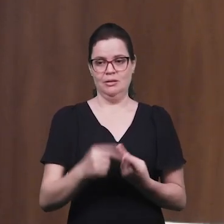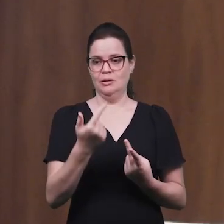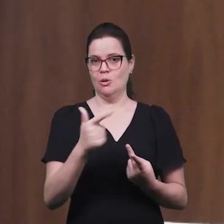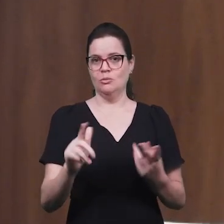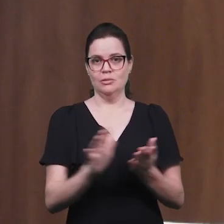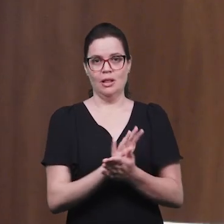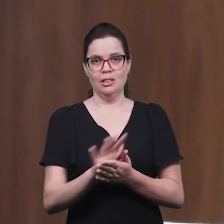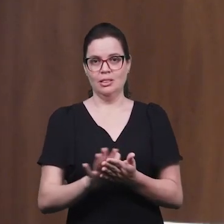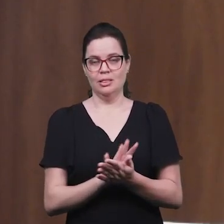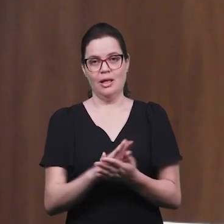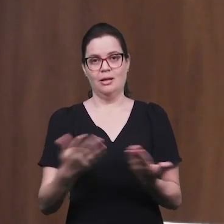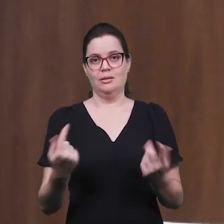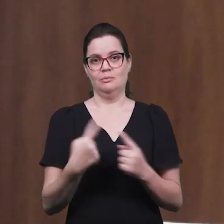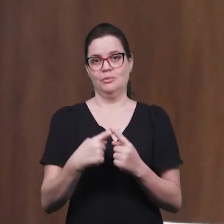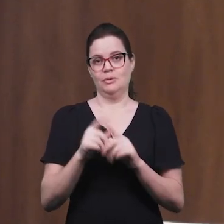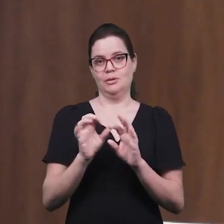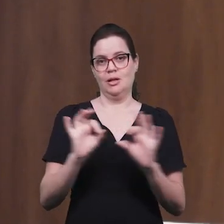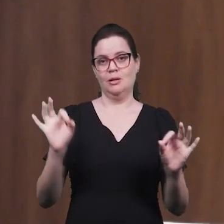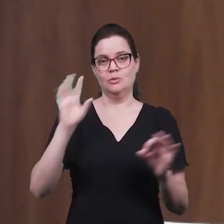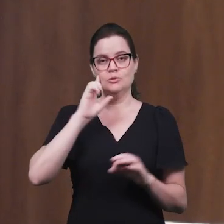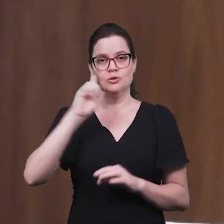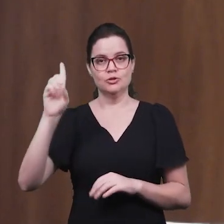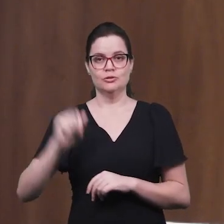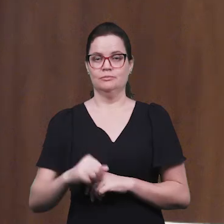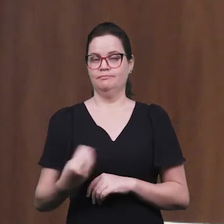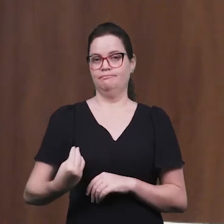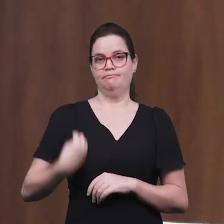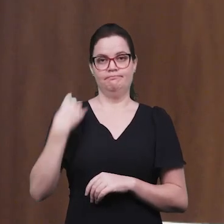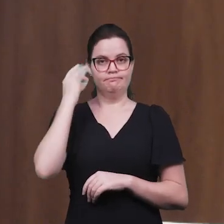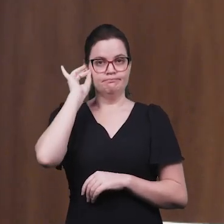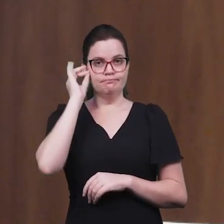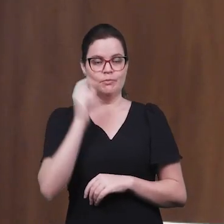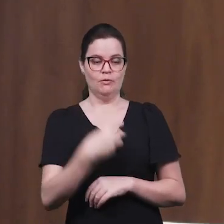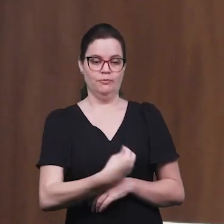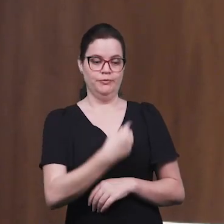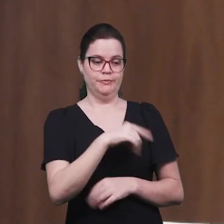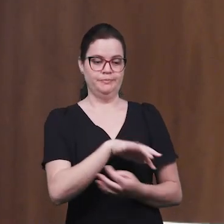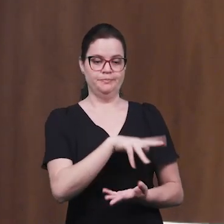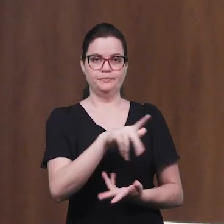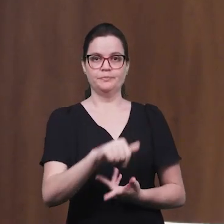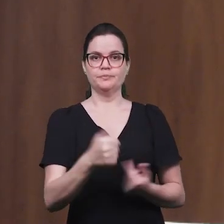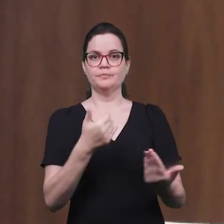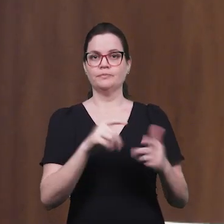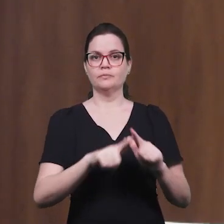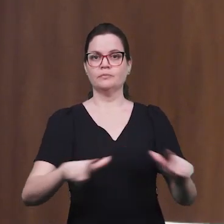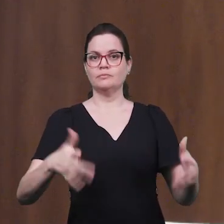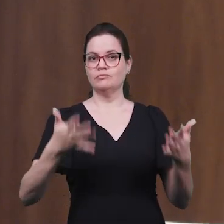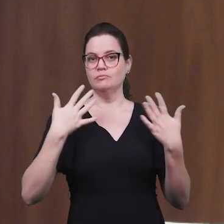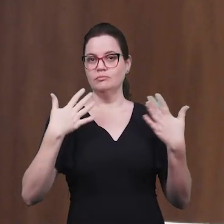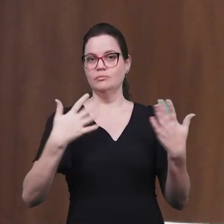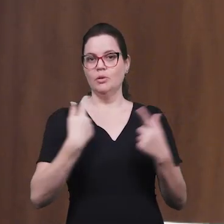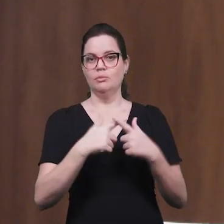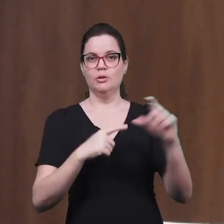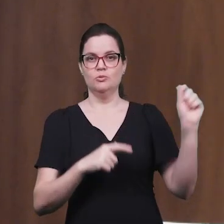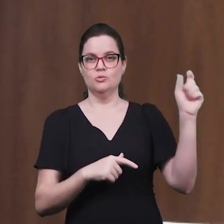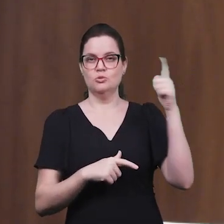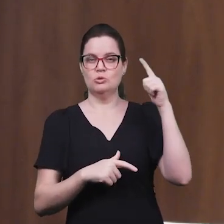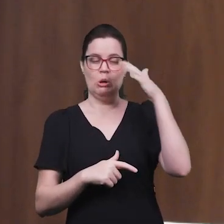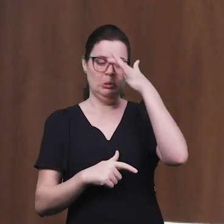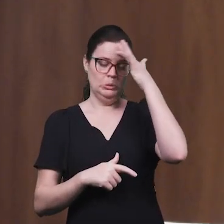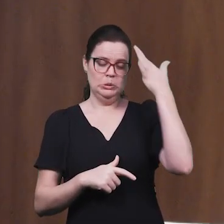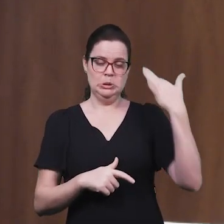que o homem vive sem Deus. Vive no mundo, ou seja, em um deserto, onde um solo